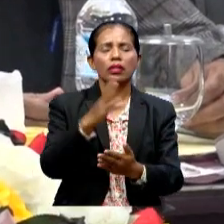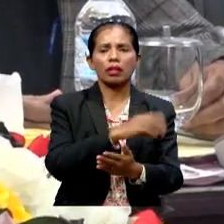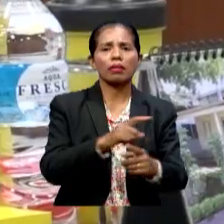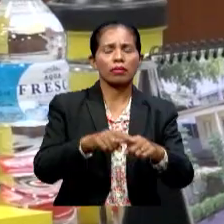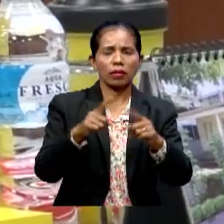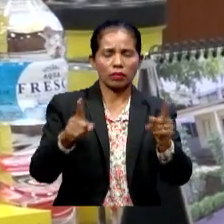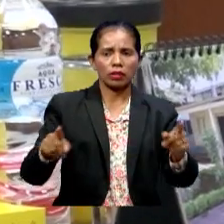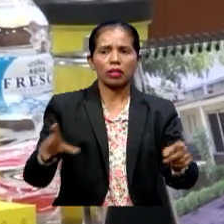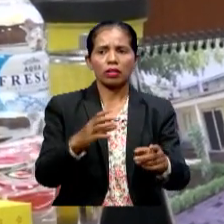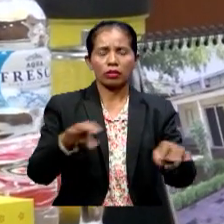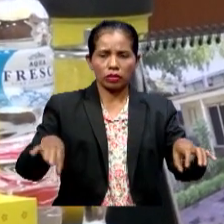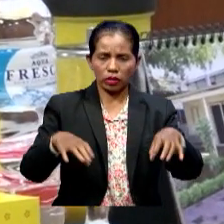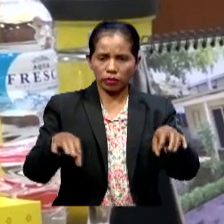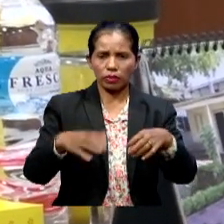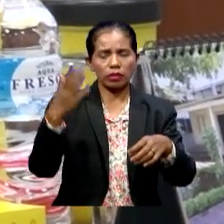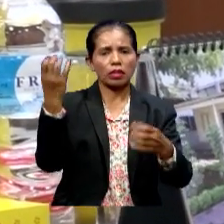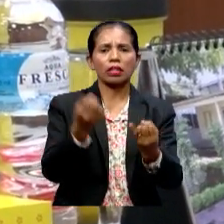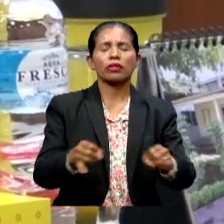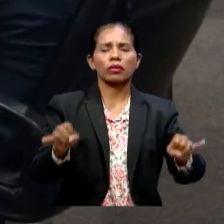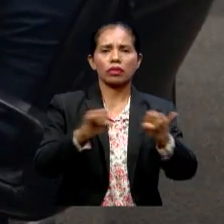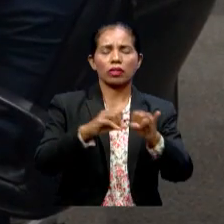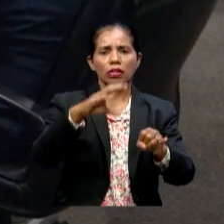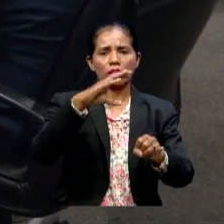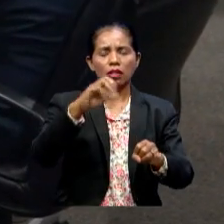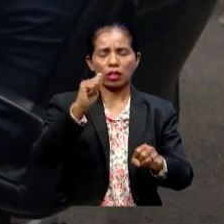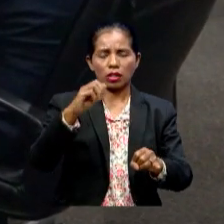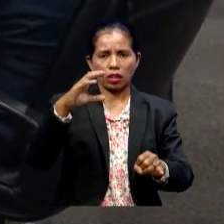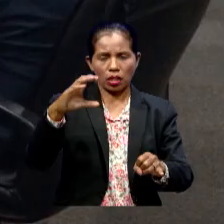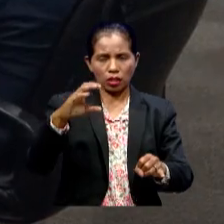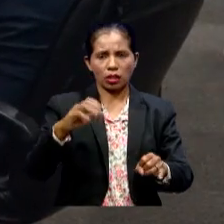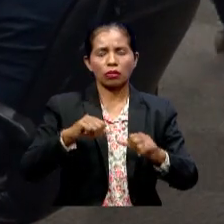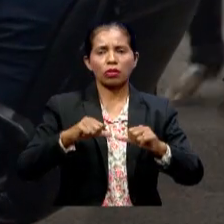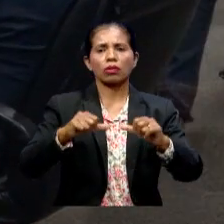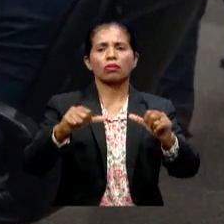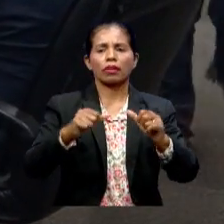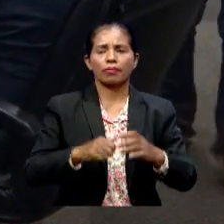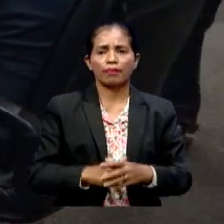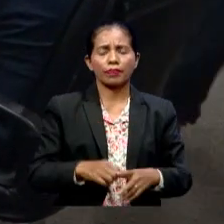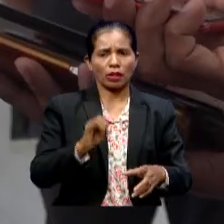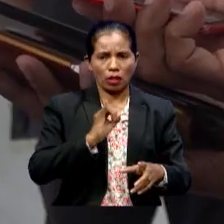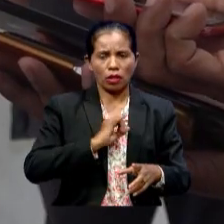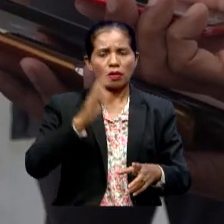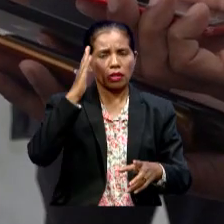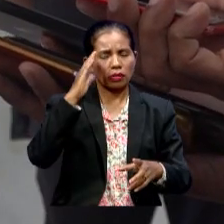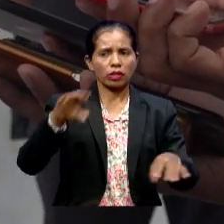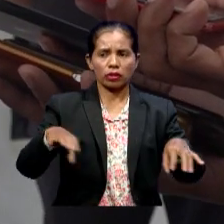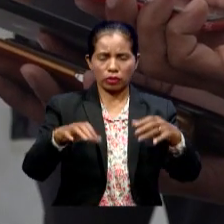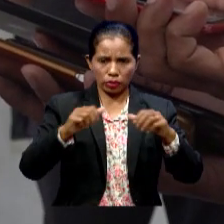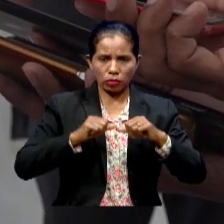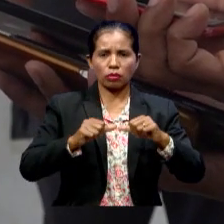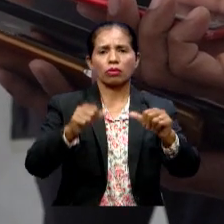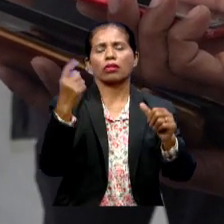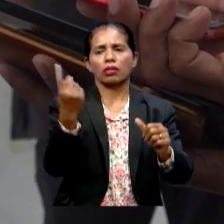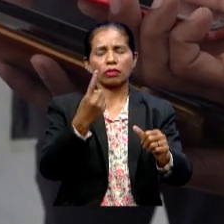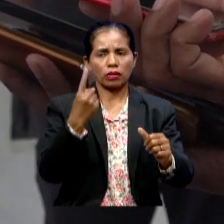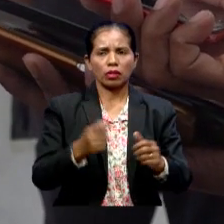bem funcionamento, serviço e instituição CAC, lá o normal. Ao Hanoi, serviços lá na FATI.